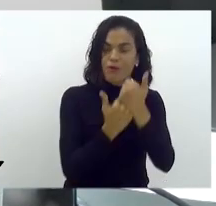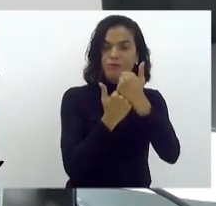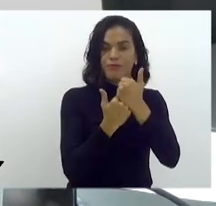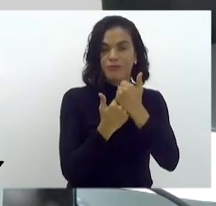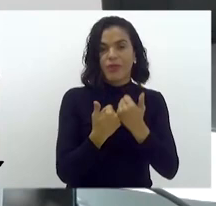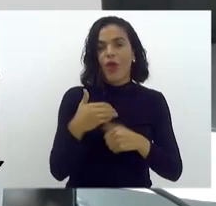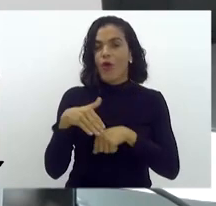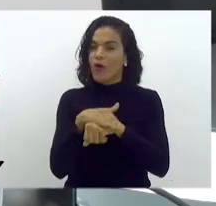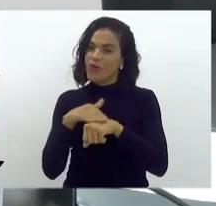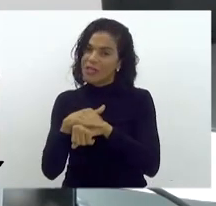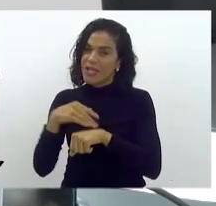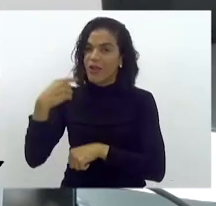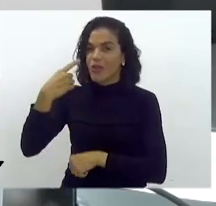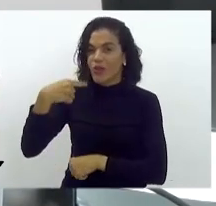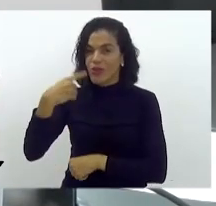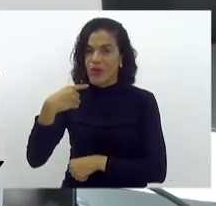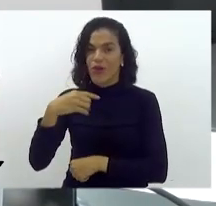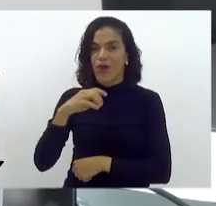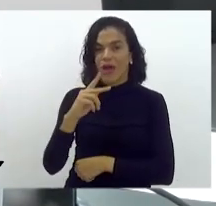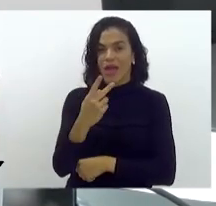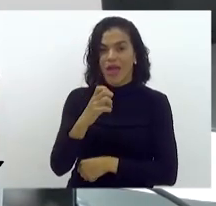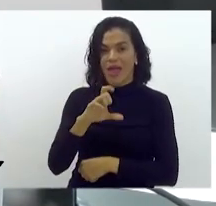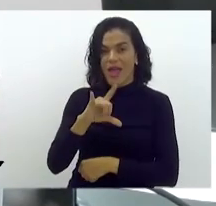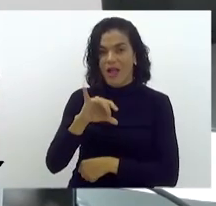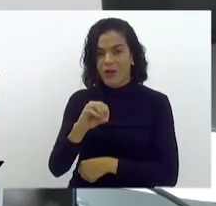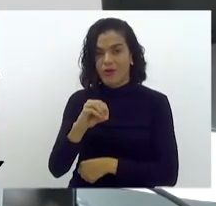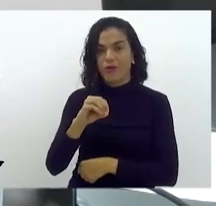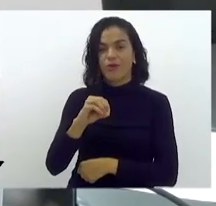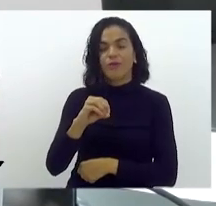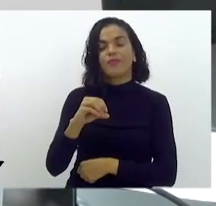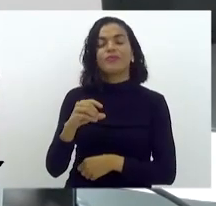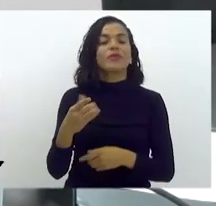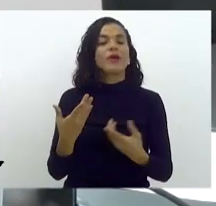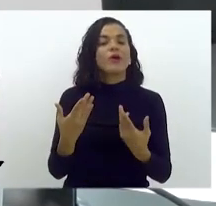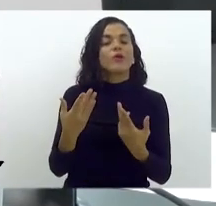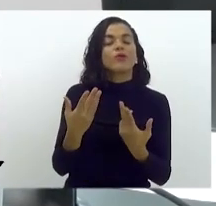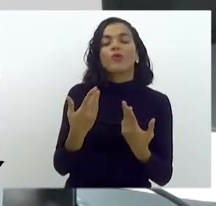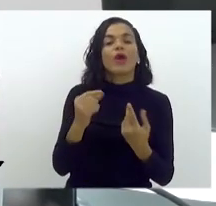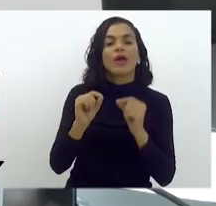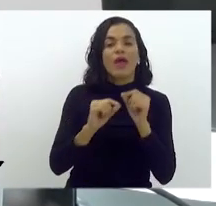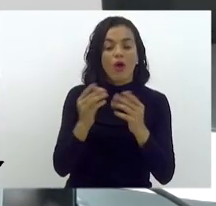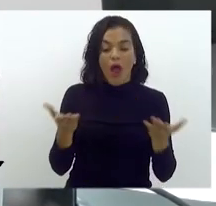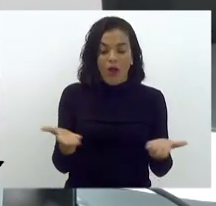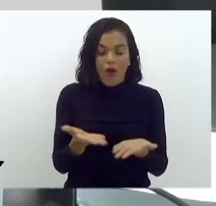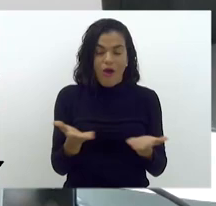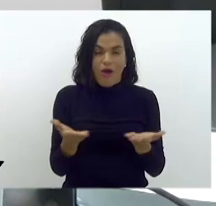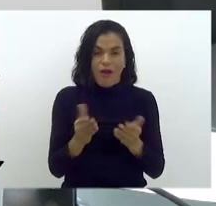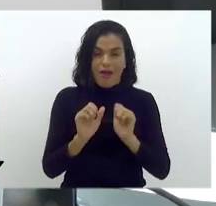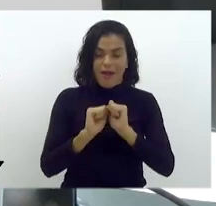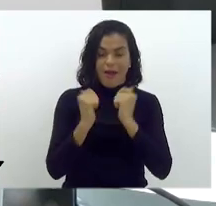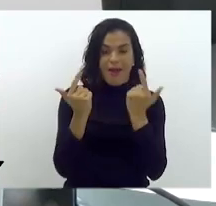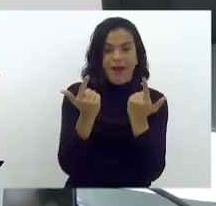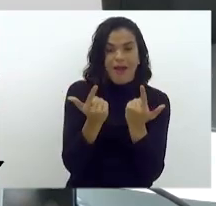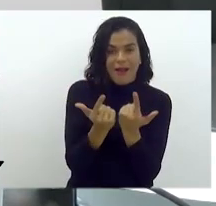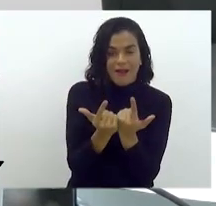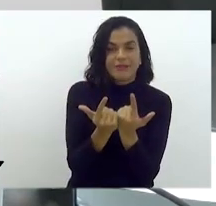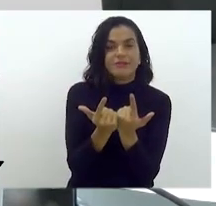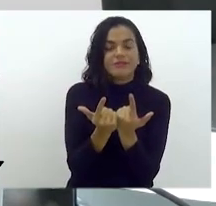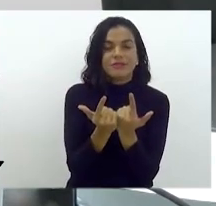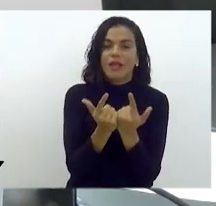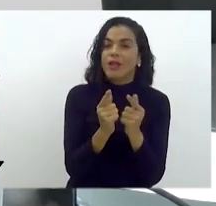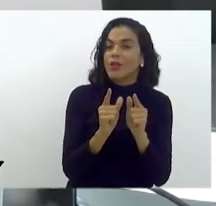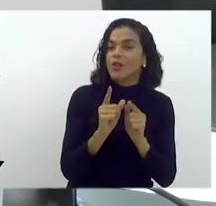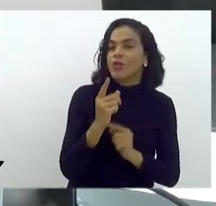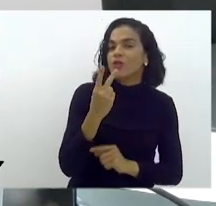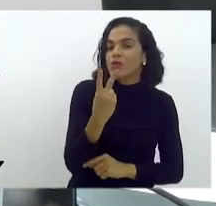Dr velho quanto com doutor Liu é né que hoje a casa passa por dois momentos muito interessantes internamente